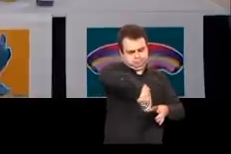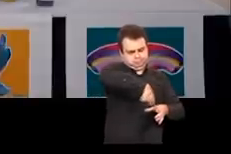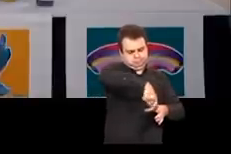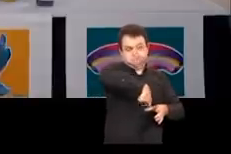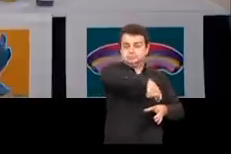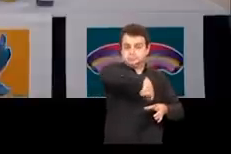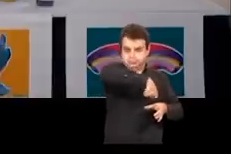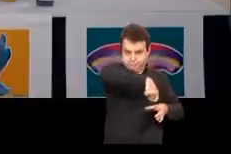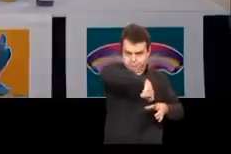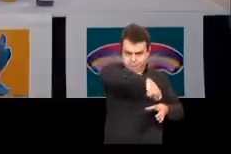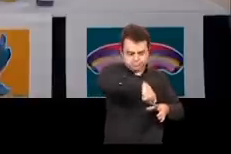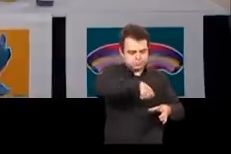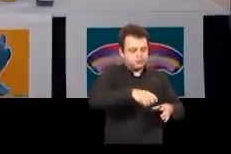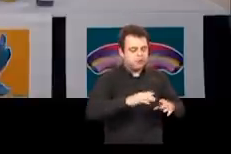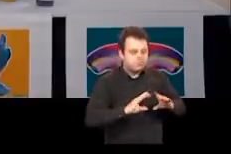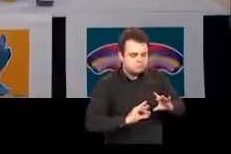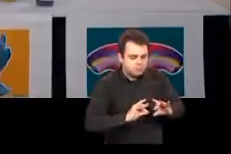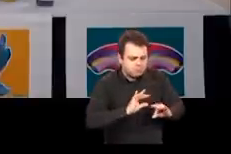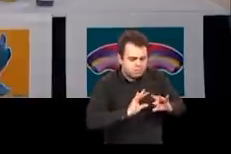Mexendo bem,